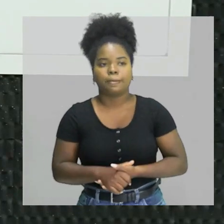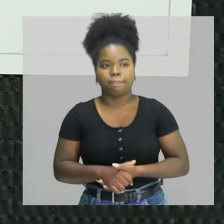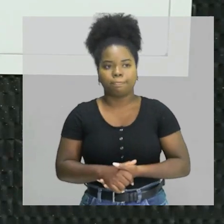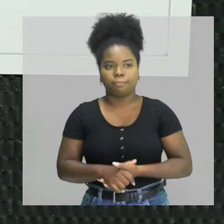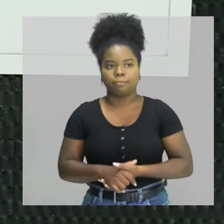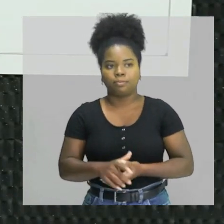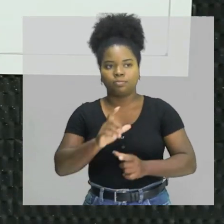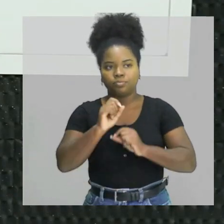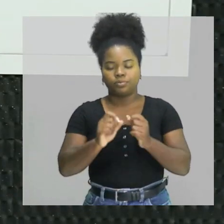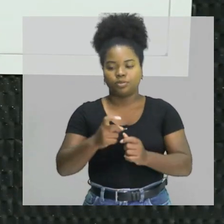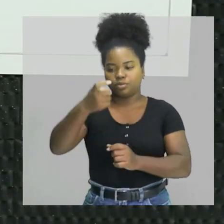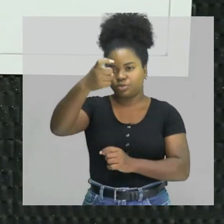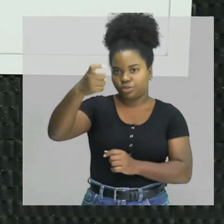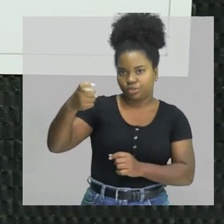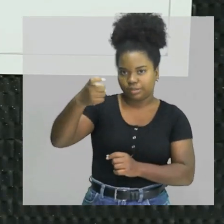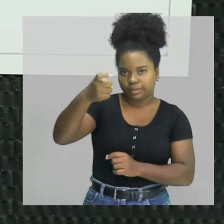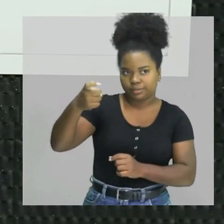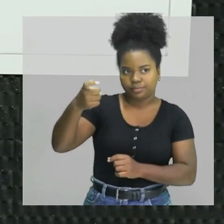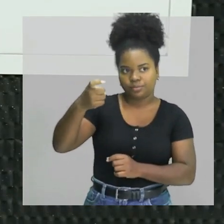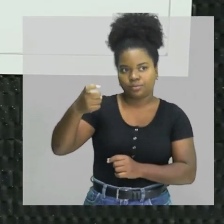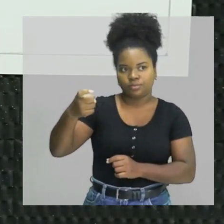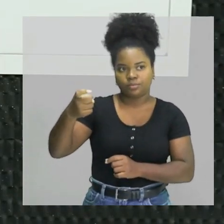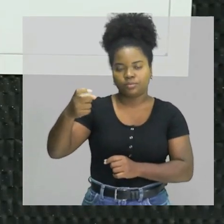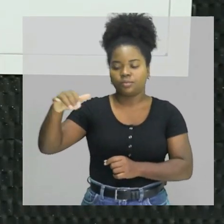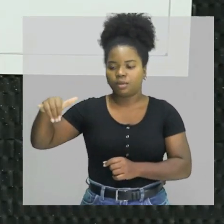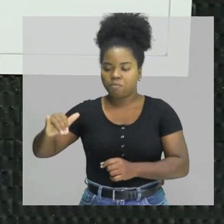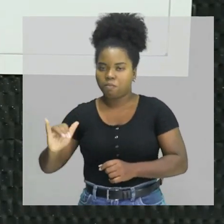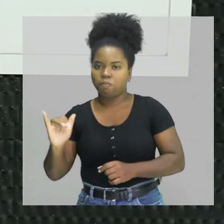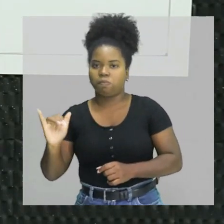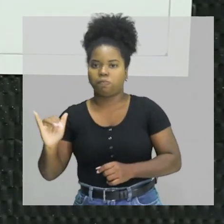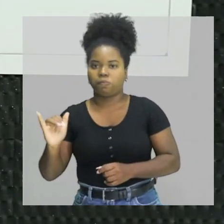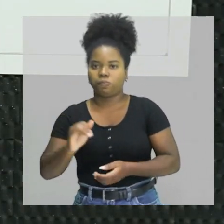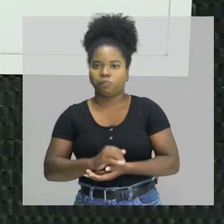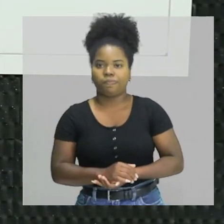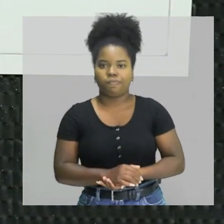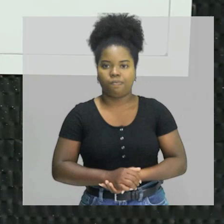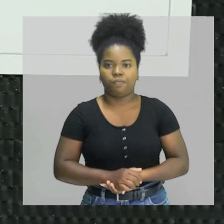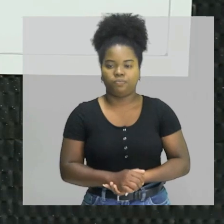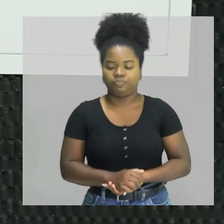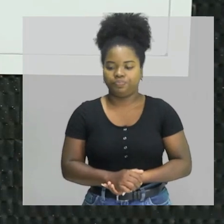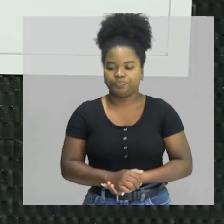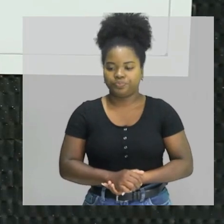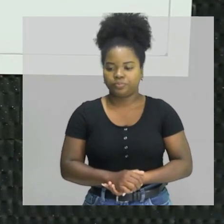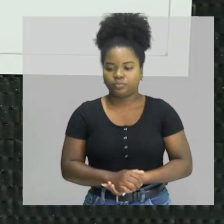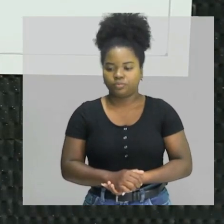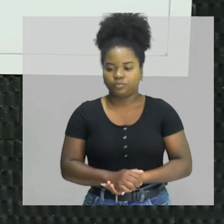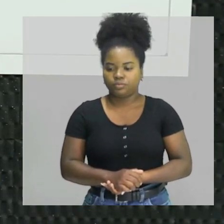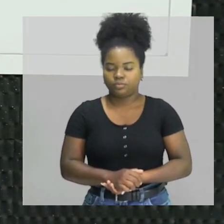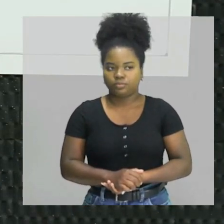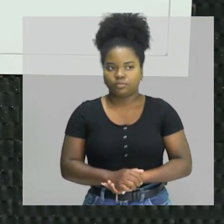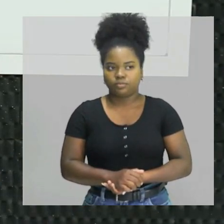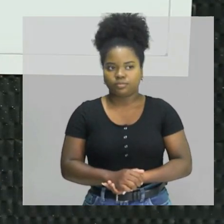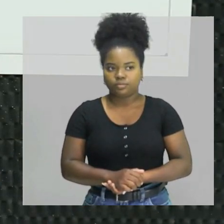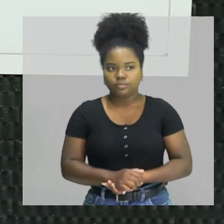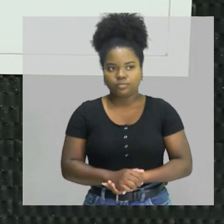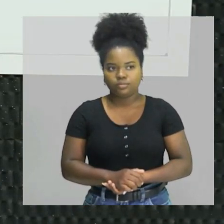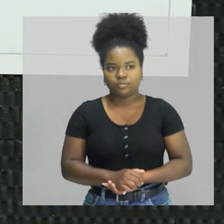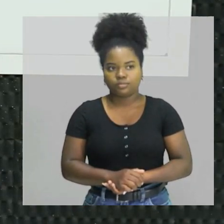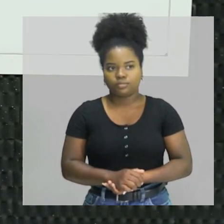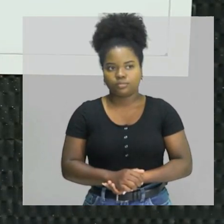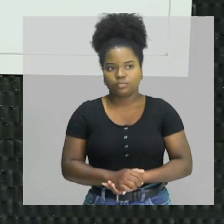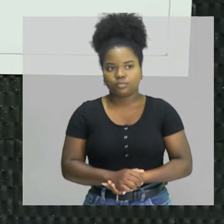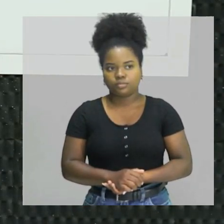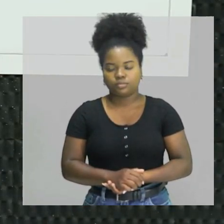chamar esse pedacinho aqui de X e esse pedacinho aqui de Y. Turma, outra coisa, se